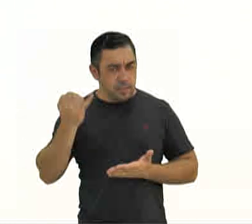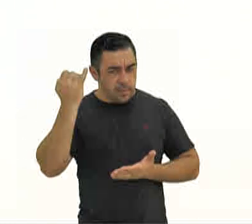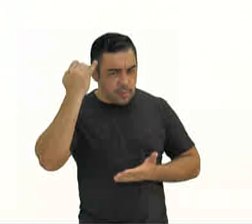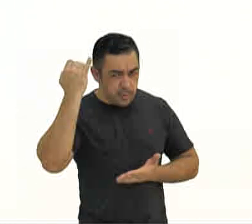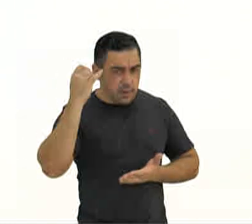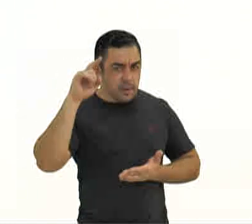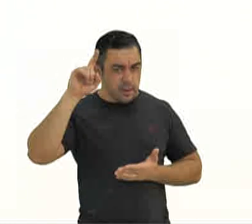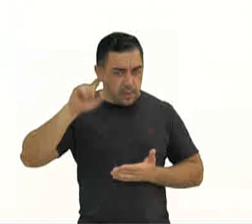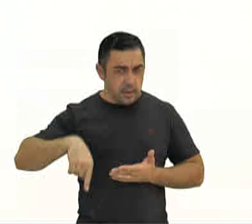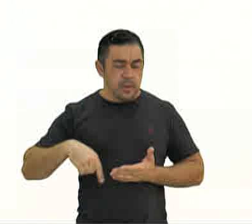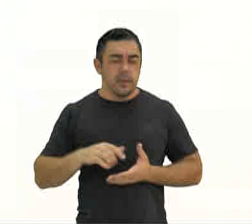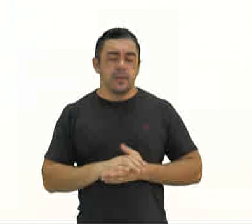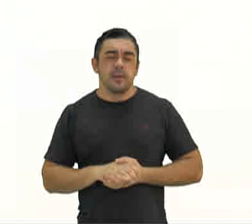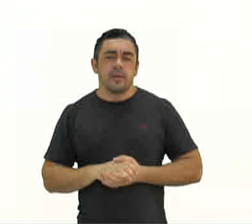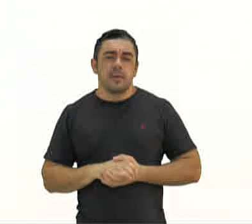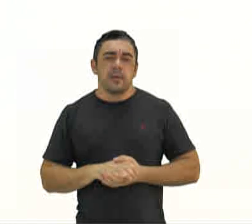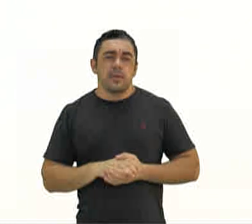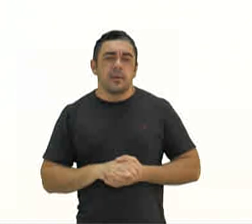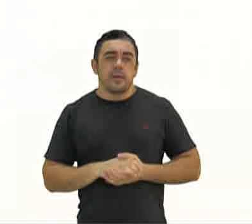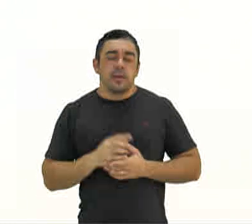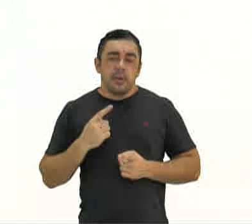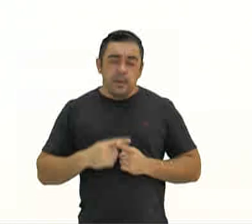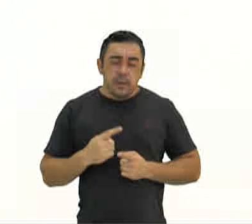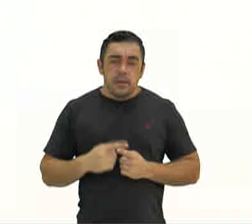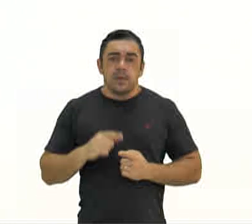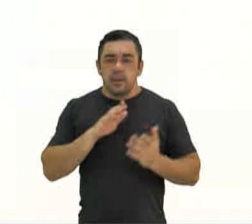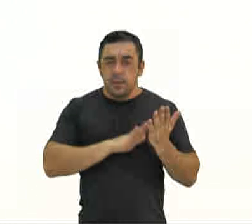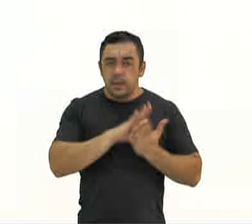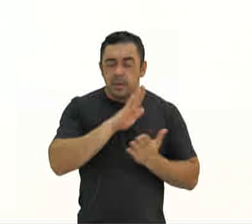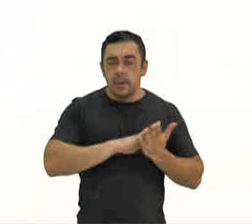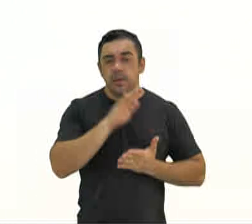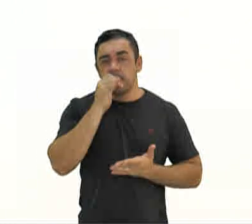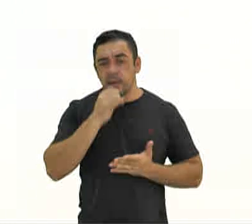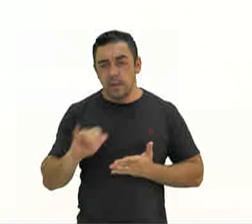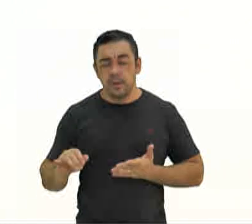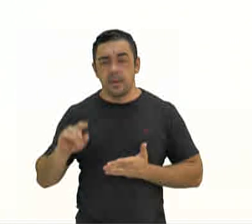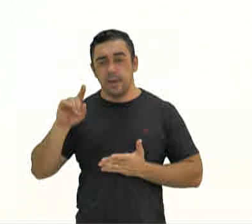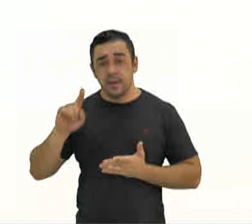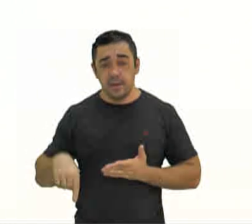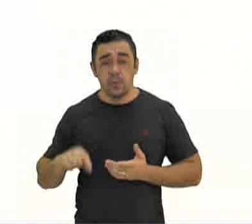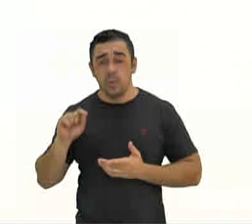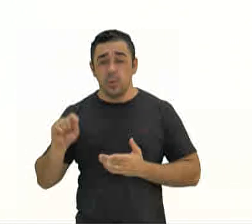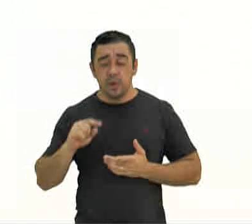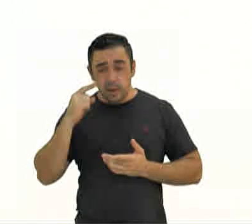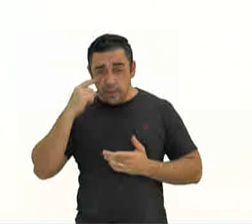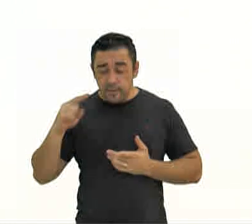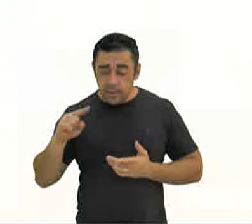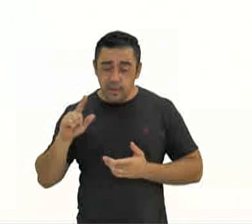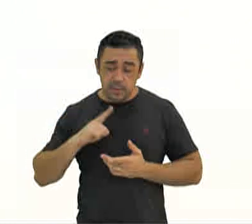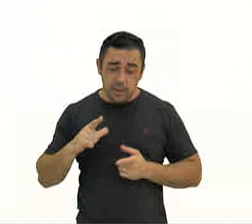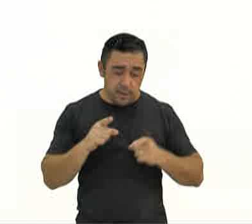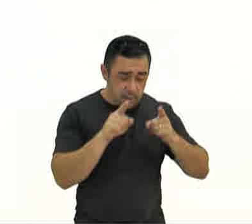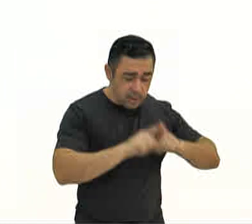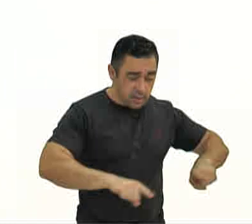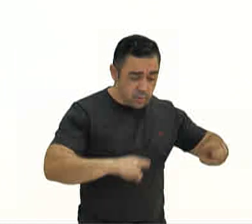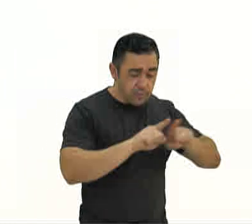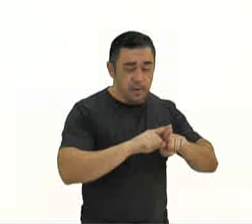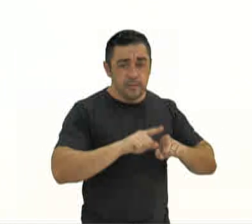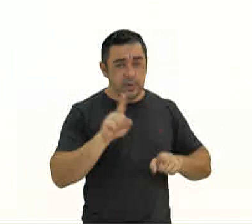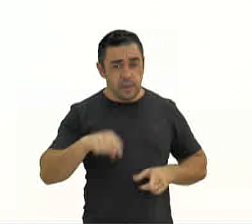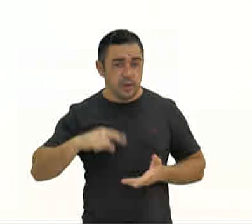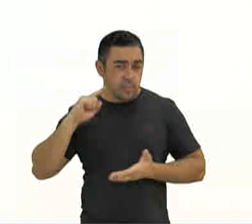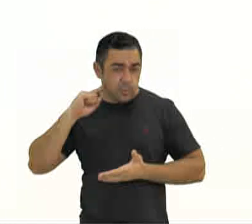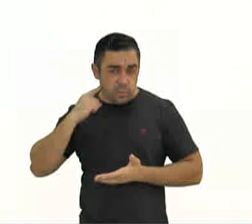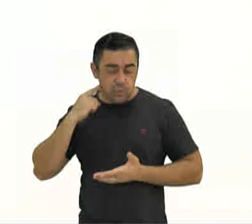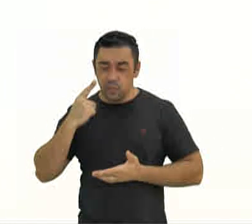importância grande, pois o aumento do consumo energético coloca em xeque fontes esgotáveis e poluidoras. O uso